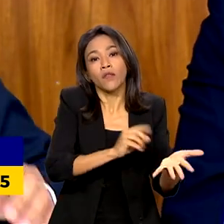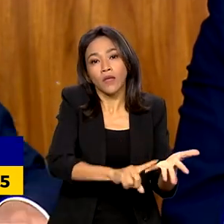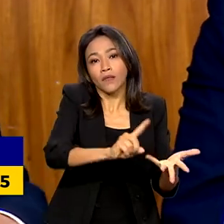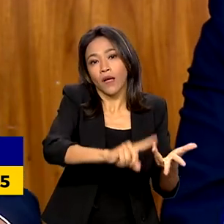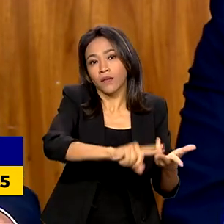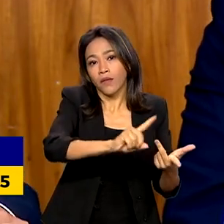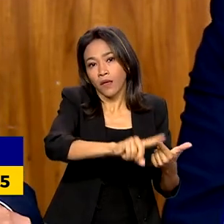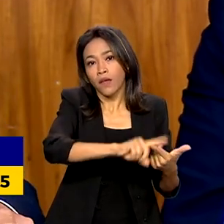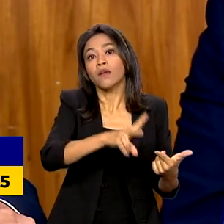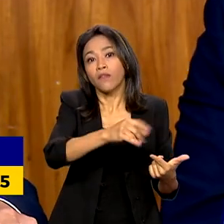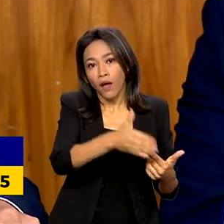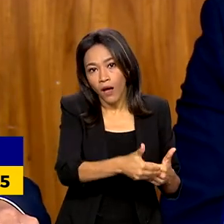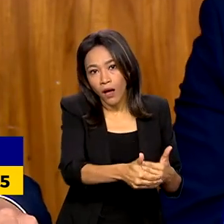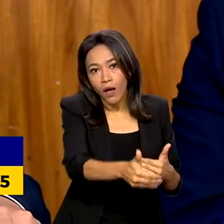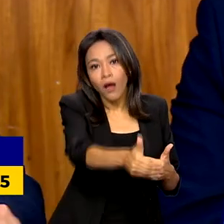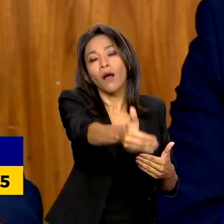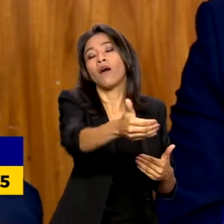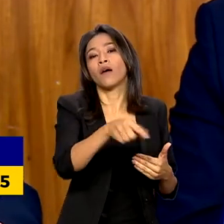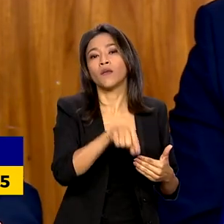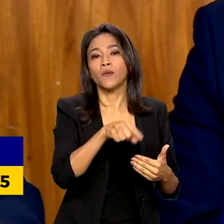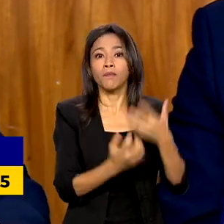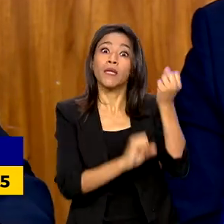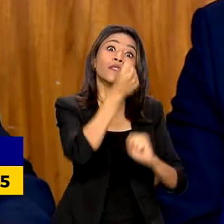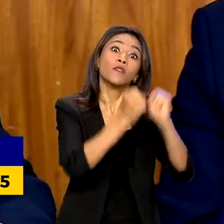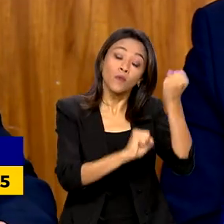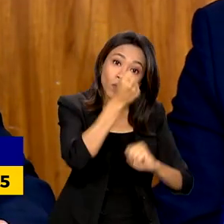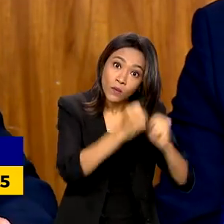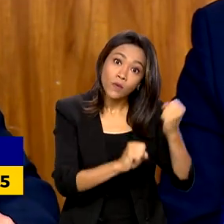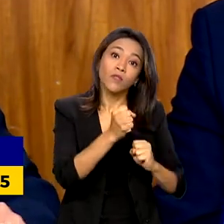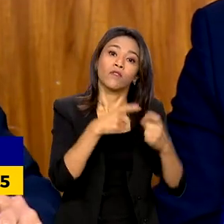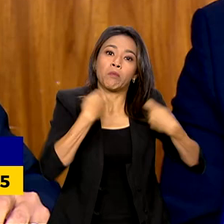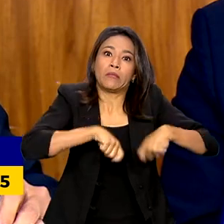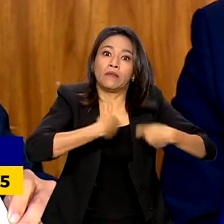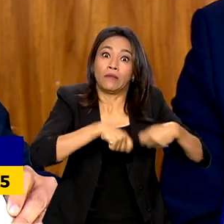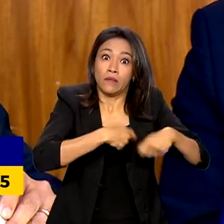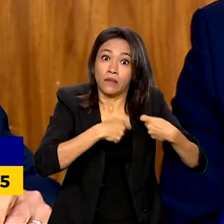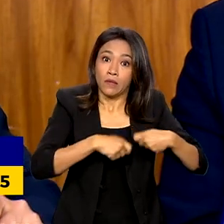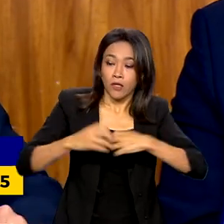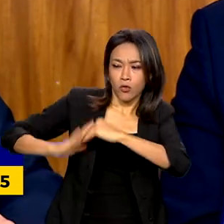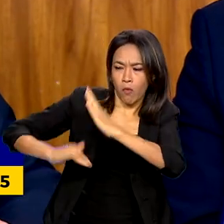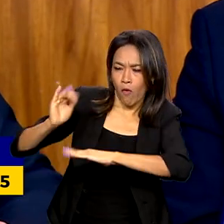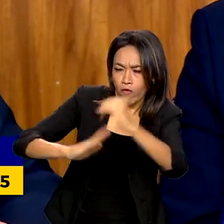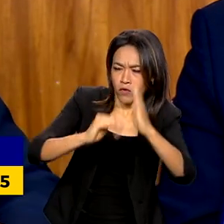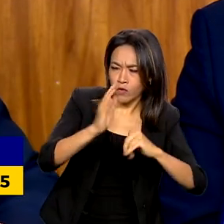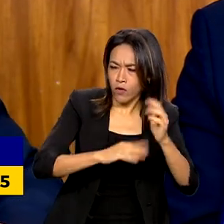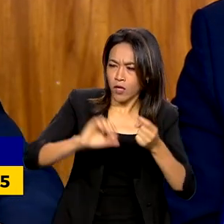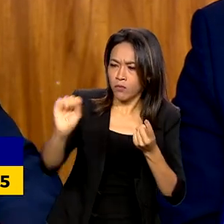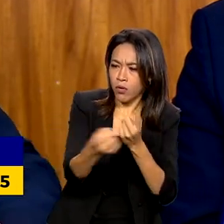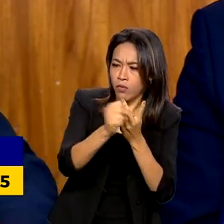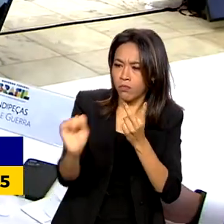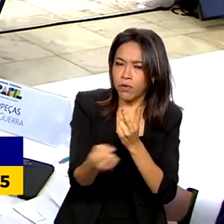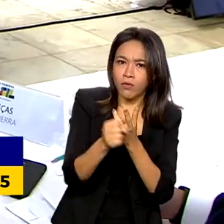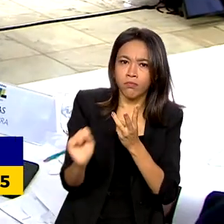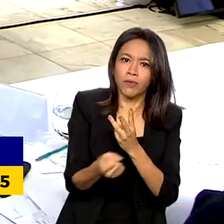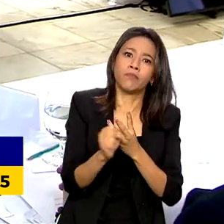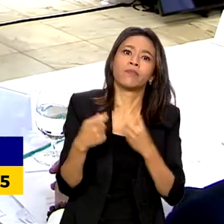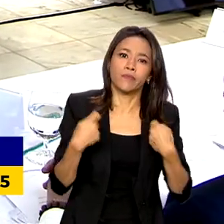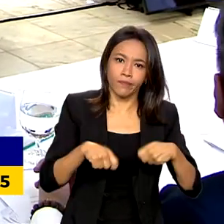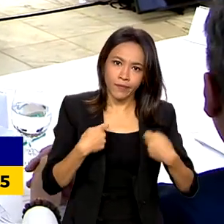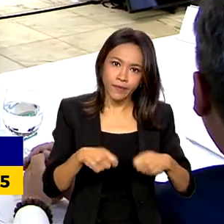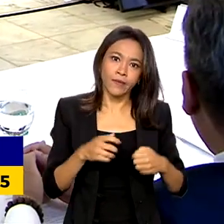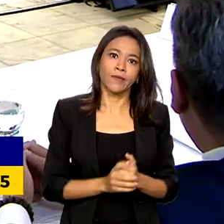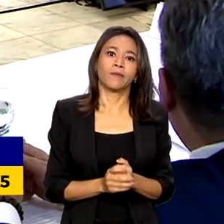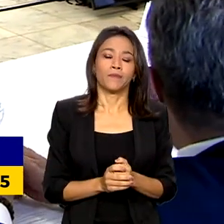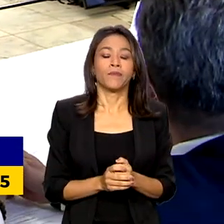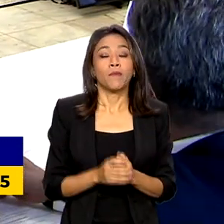feitas pelas empresas que fornecerão insumos para rodar o PAC. Representantes